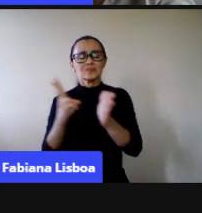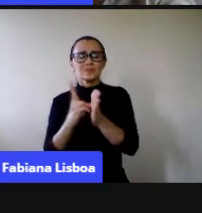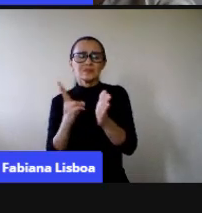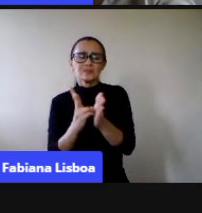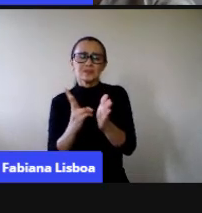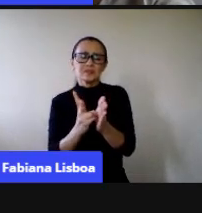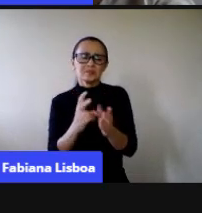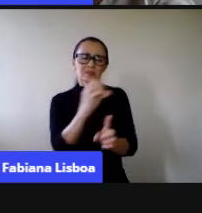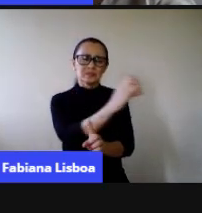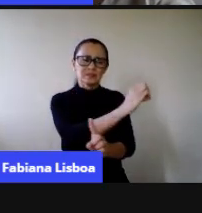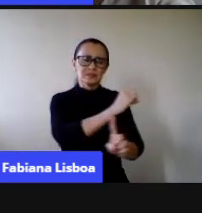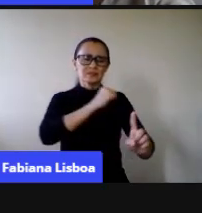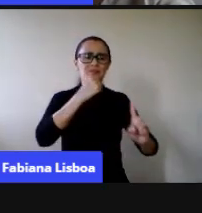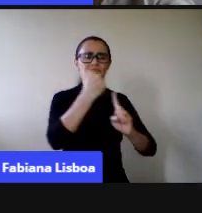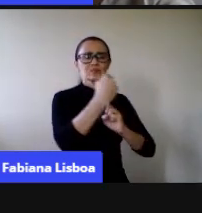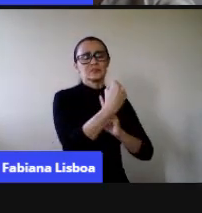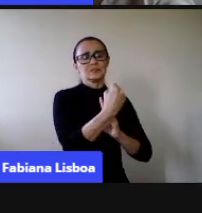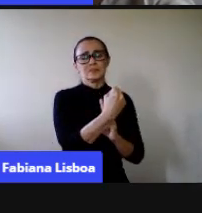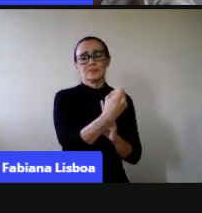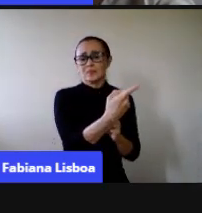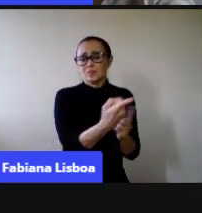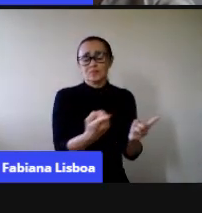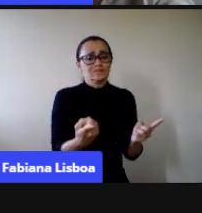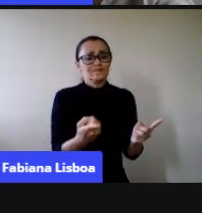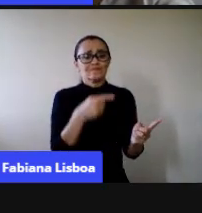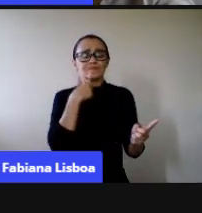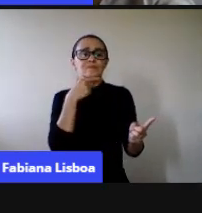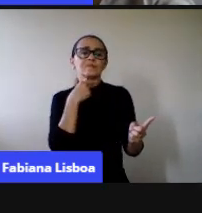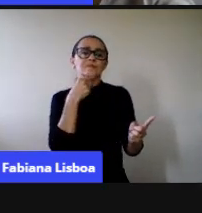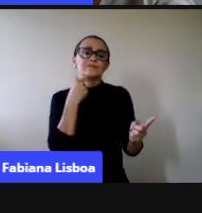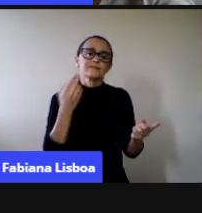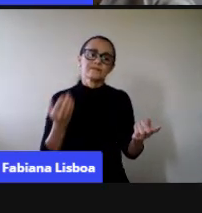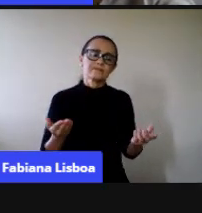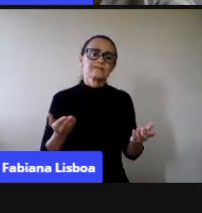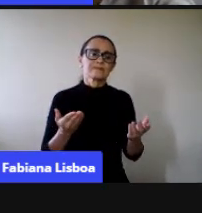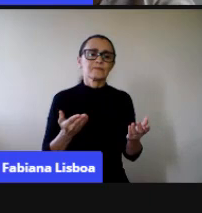nacional, o que não deu certo, né? Embora eles tenham